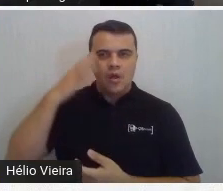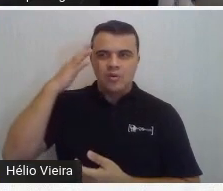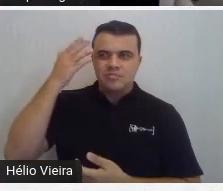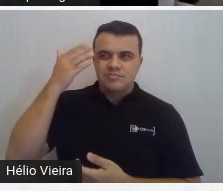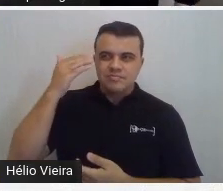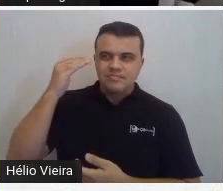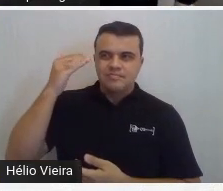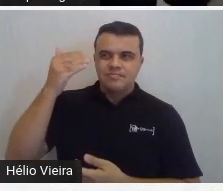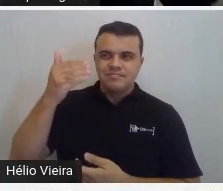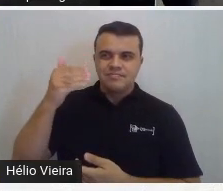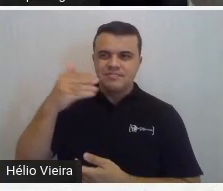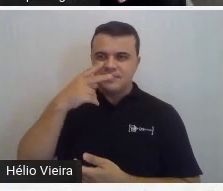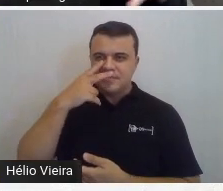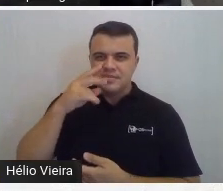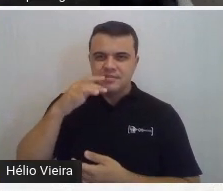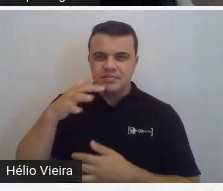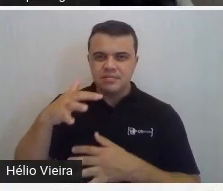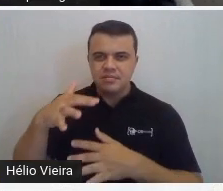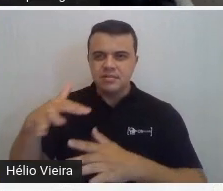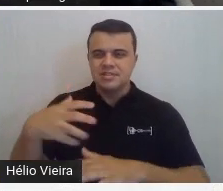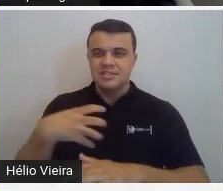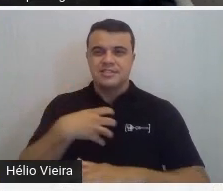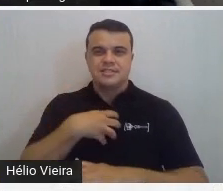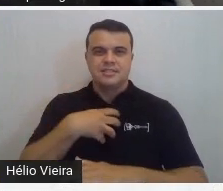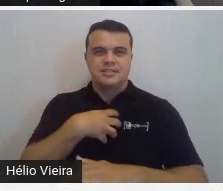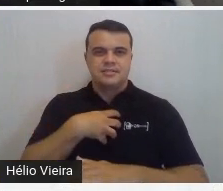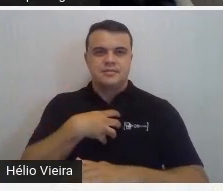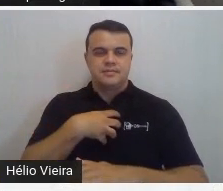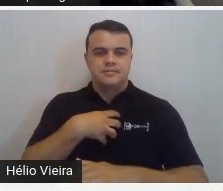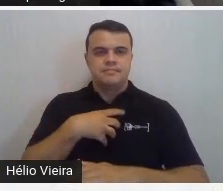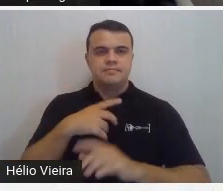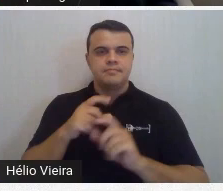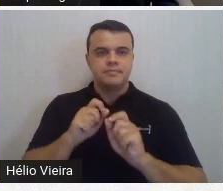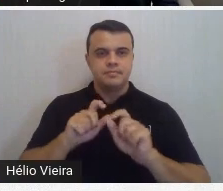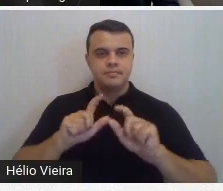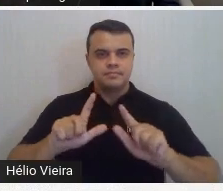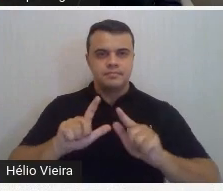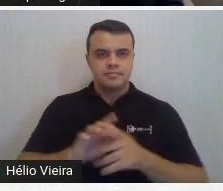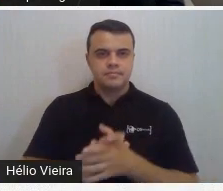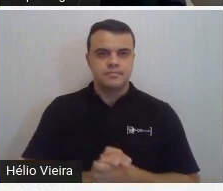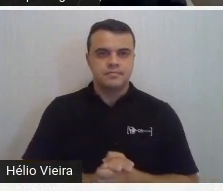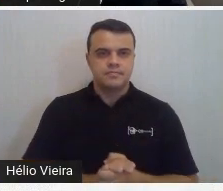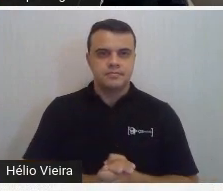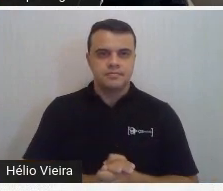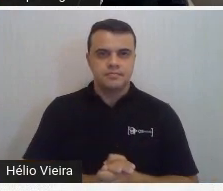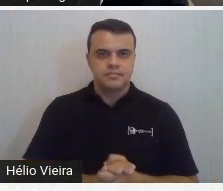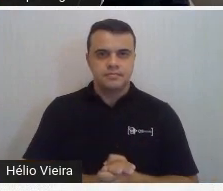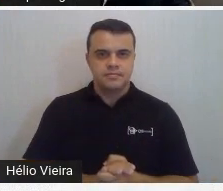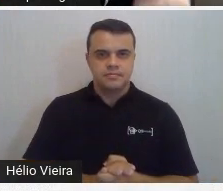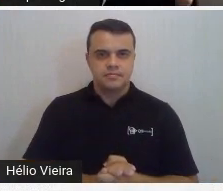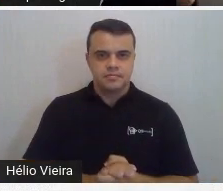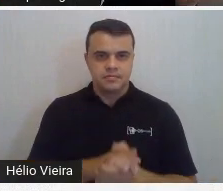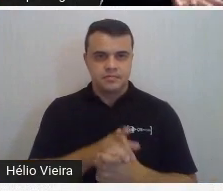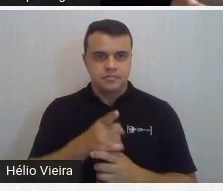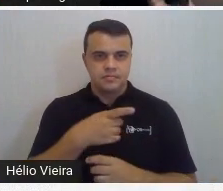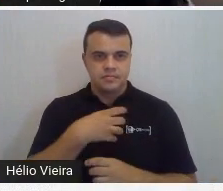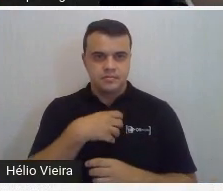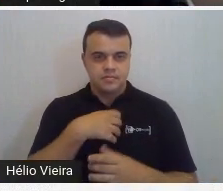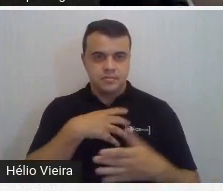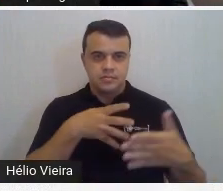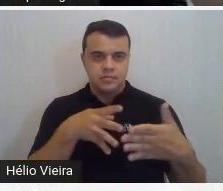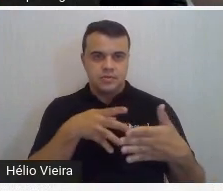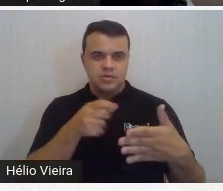parecem reverberar um sentimento que está ali no meio da tela. Então, é uma pintura